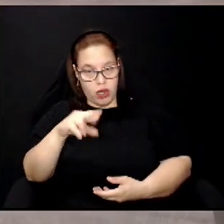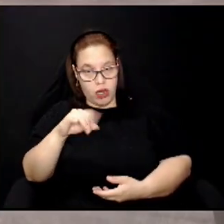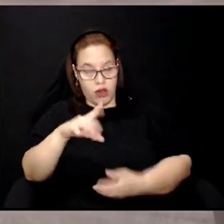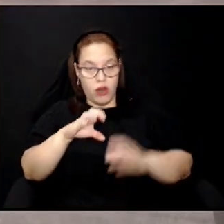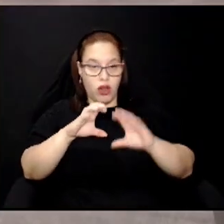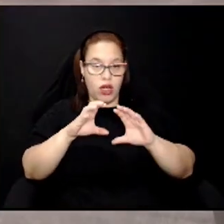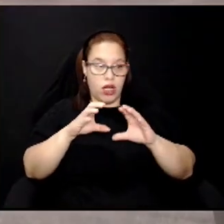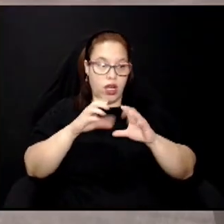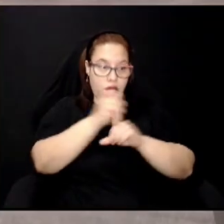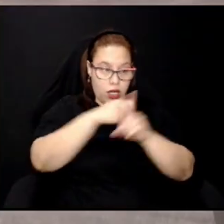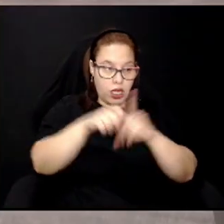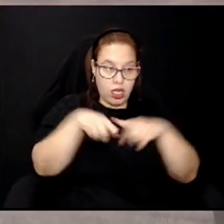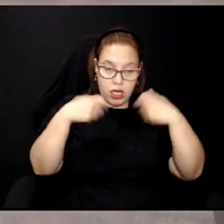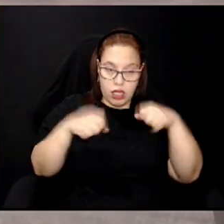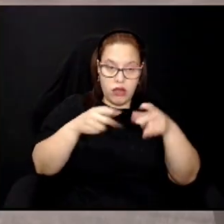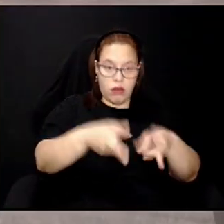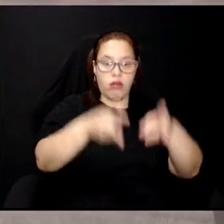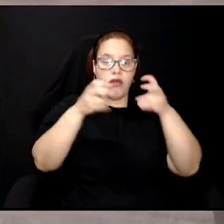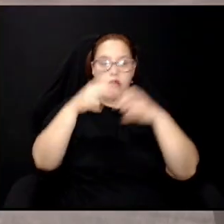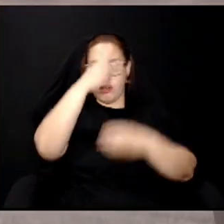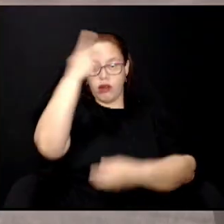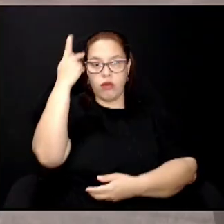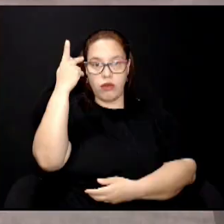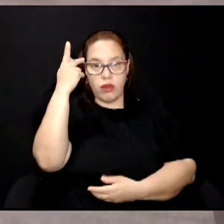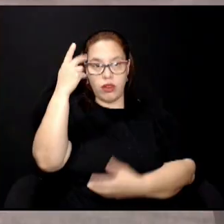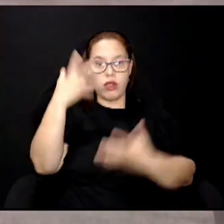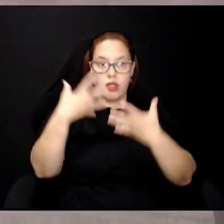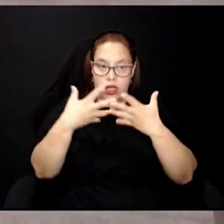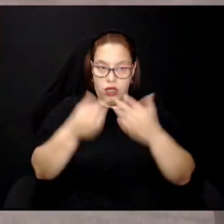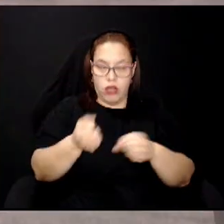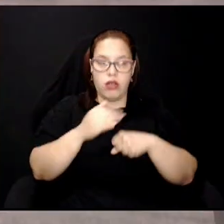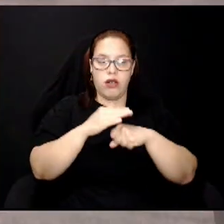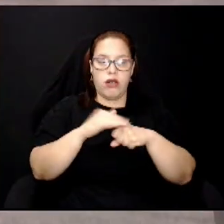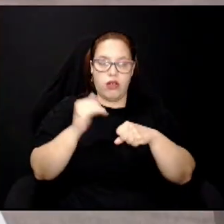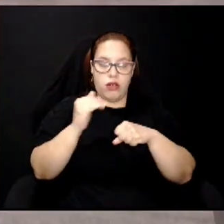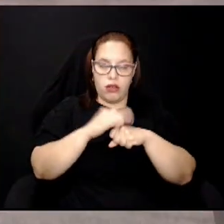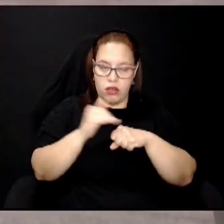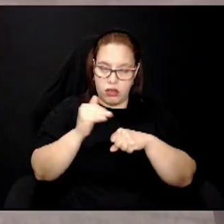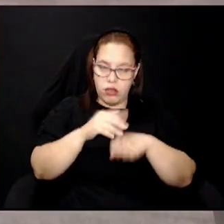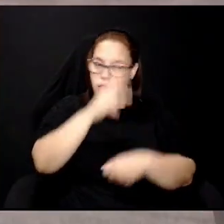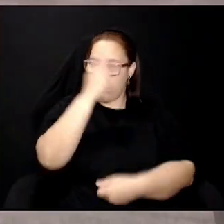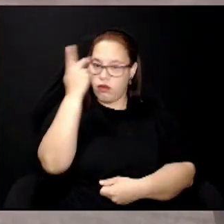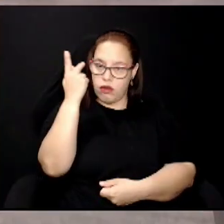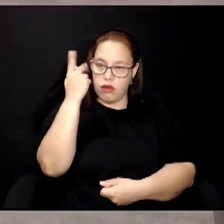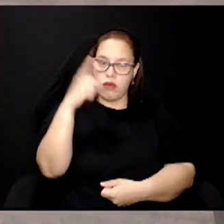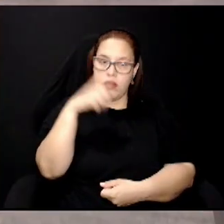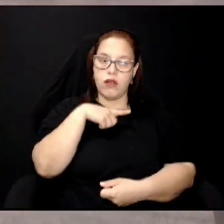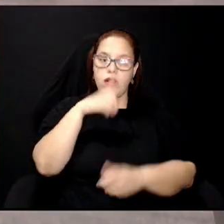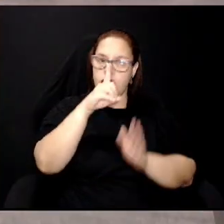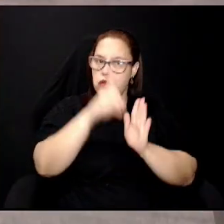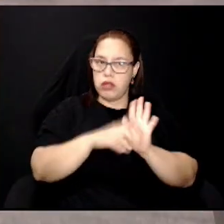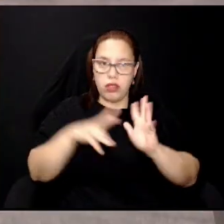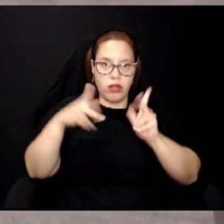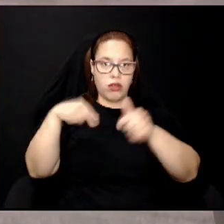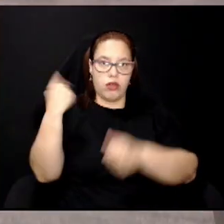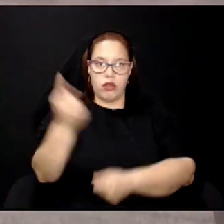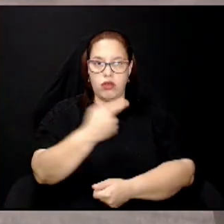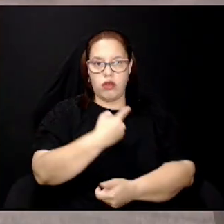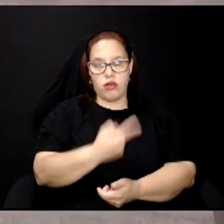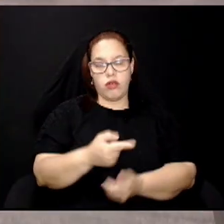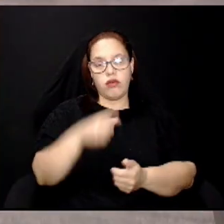precisa perceber essas pessoas e acolhê-las, né, como pessoas que têm direitos, como todas as outras pessoas têm direitos